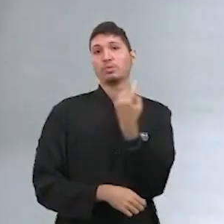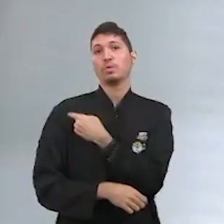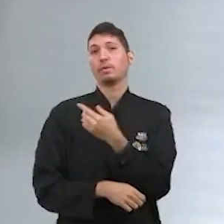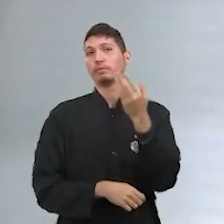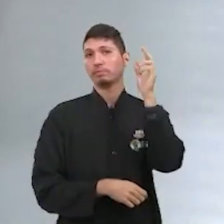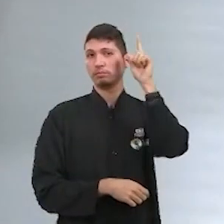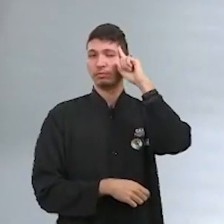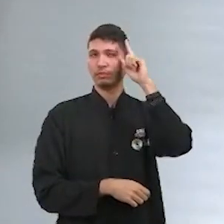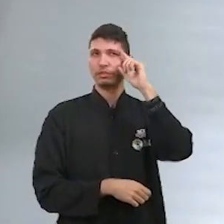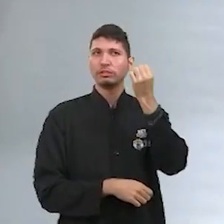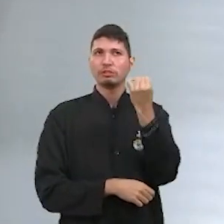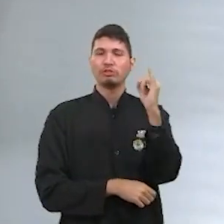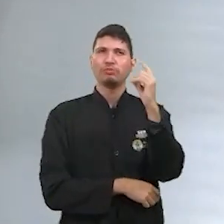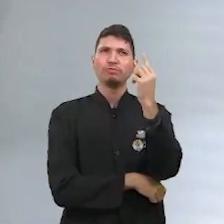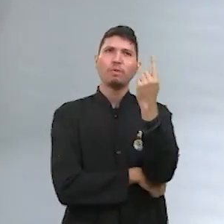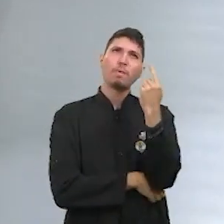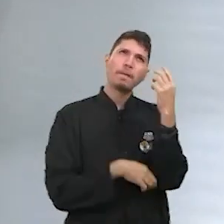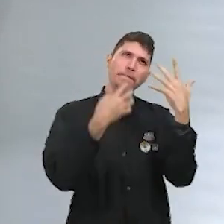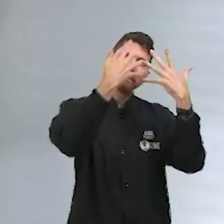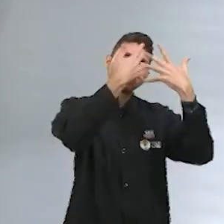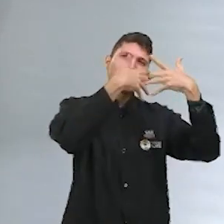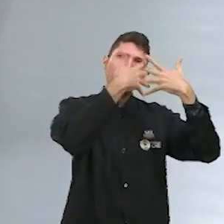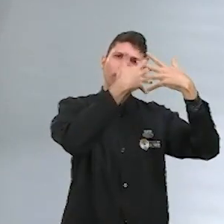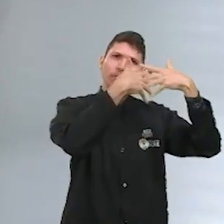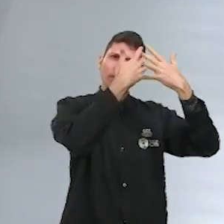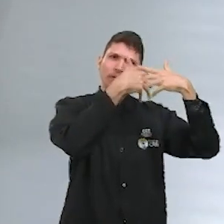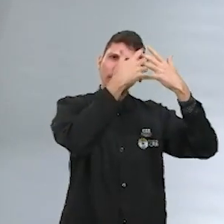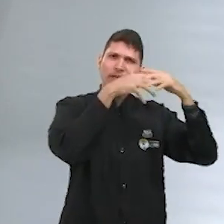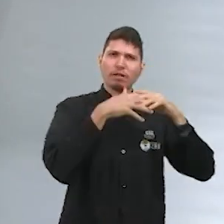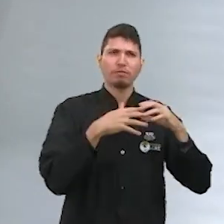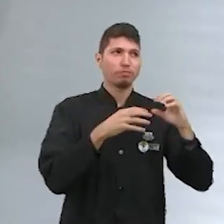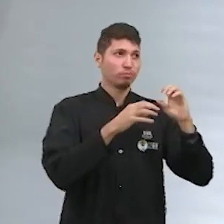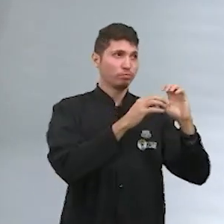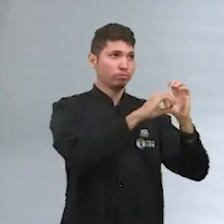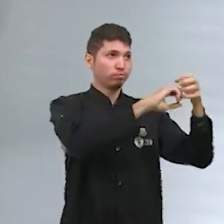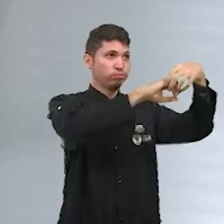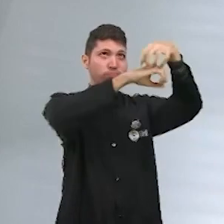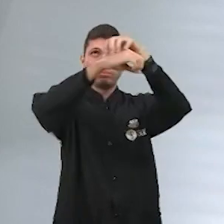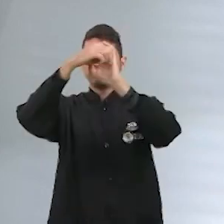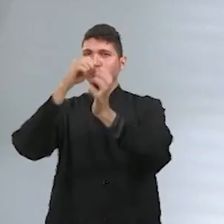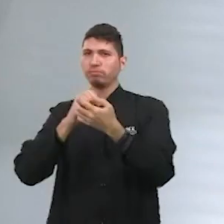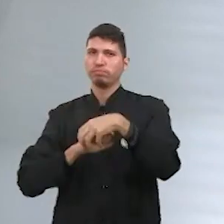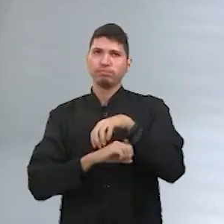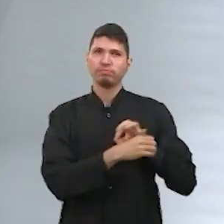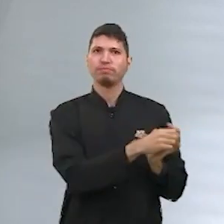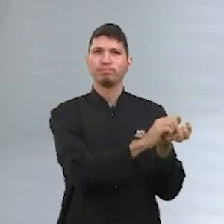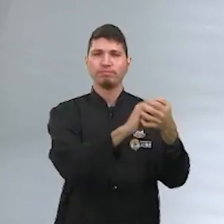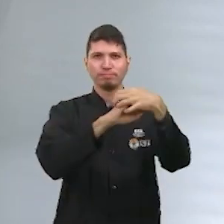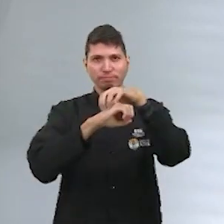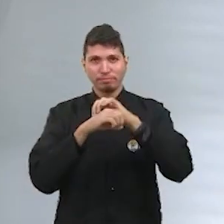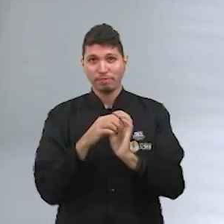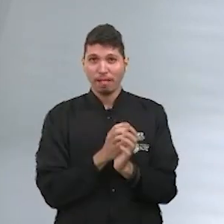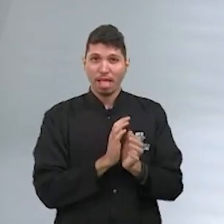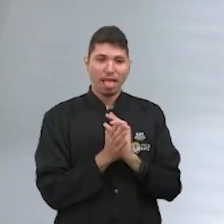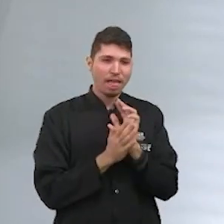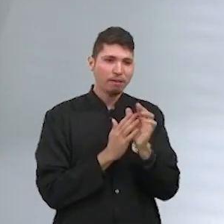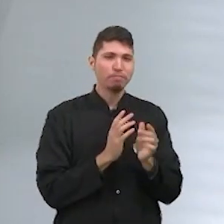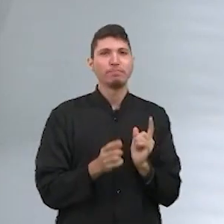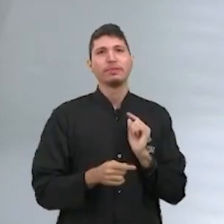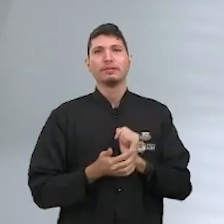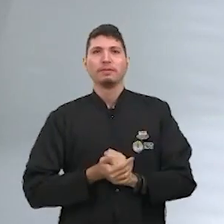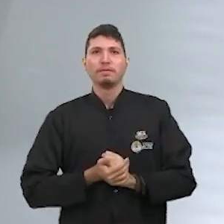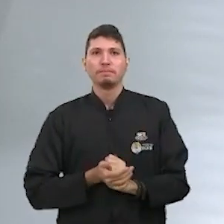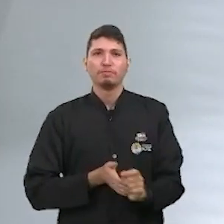for parar e analisar, nós somos cercados de moléculas. Pelo simples fato da gente, todos os